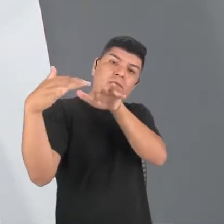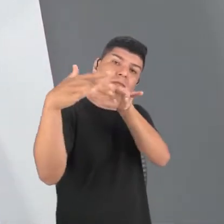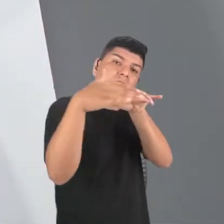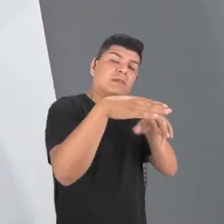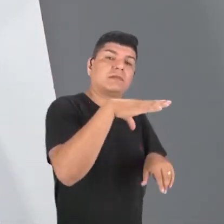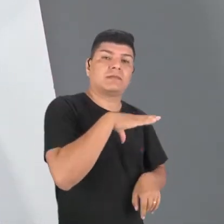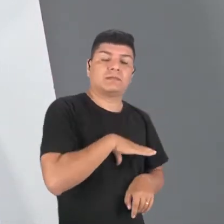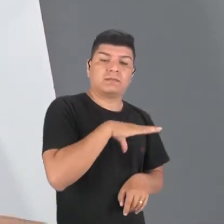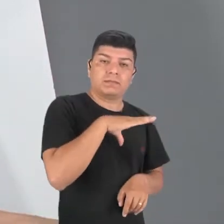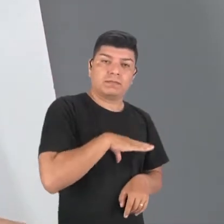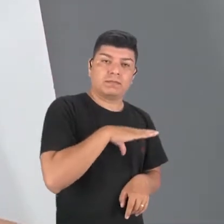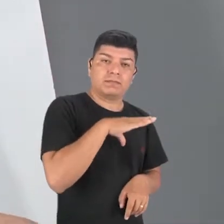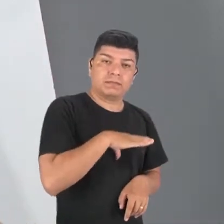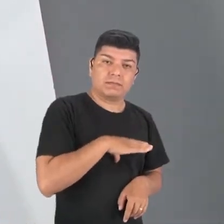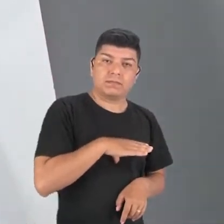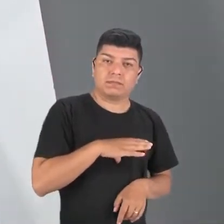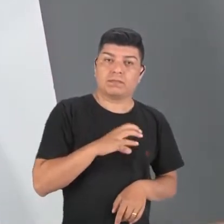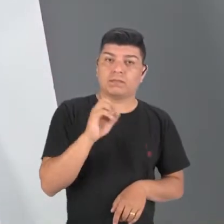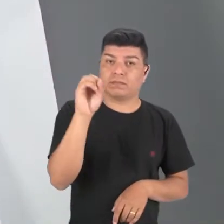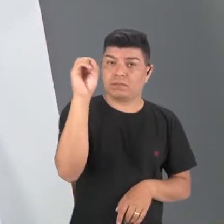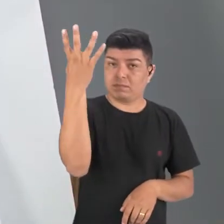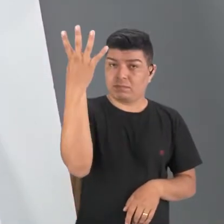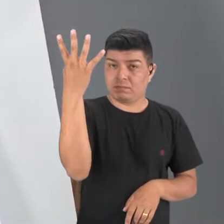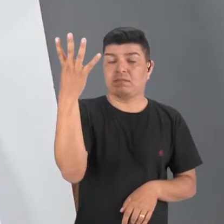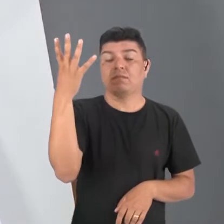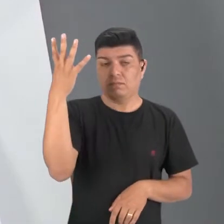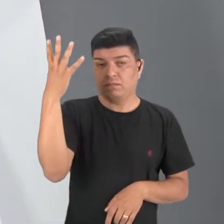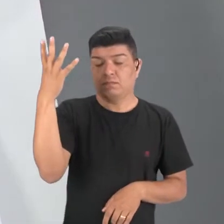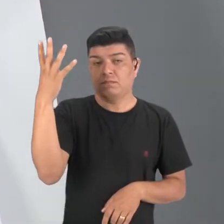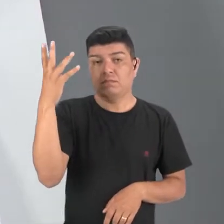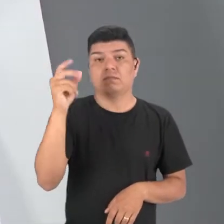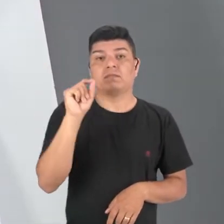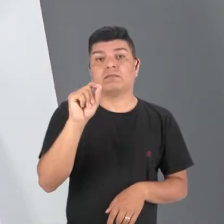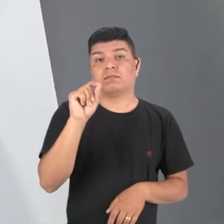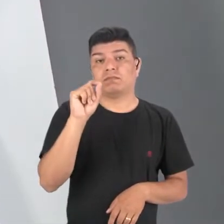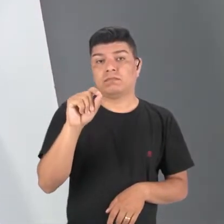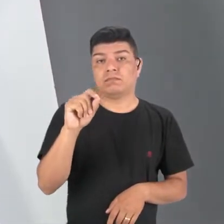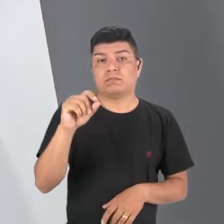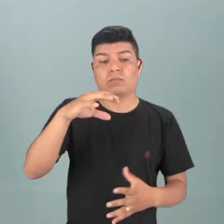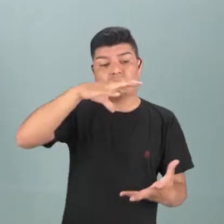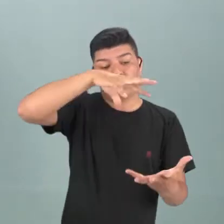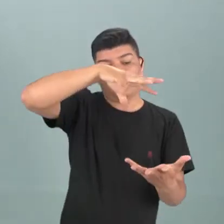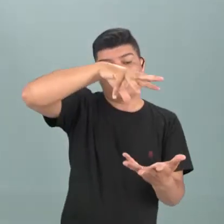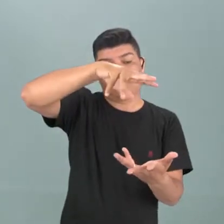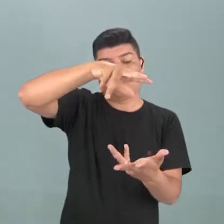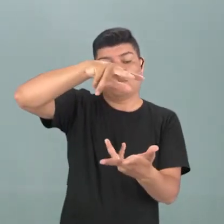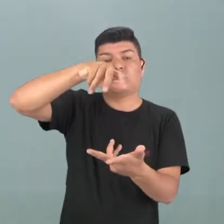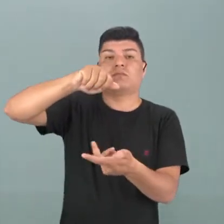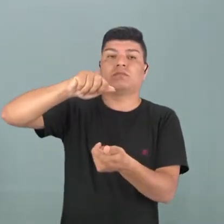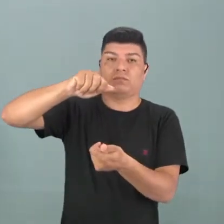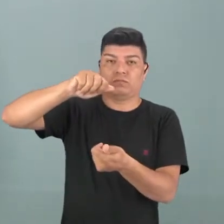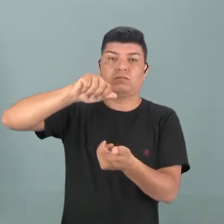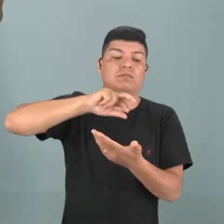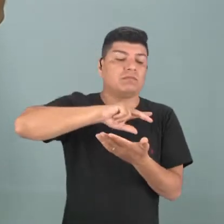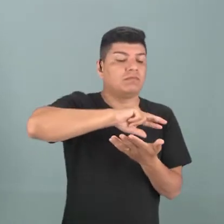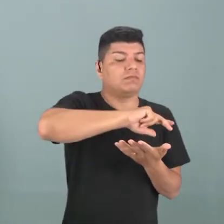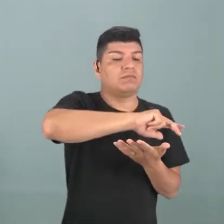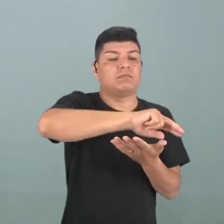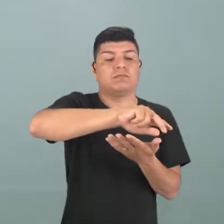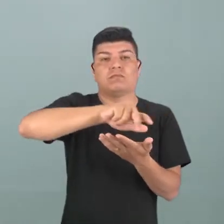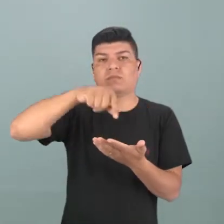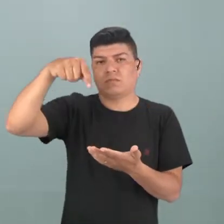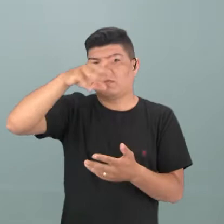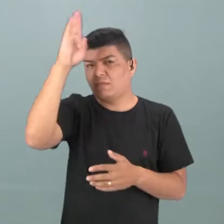às cidades. É um fenômeno que ocorre em escala mundial. Em vários, não é aqui somente